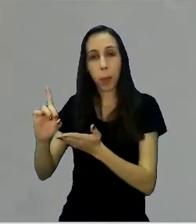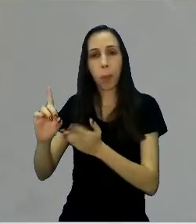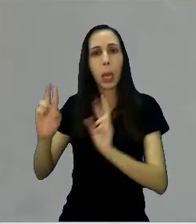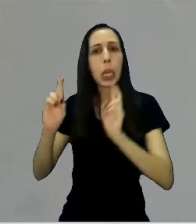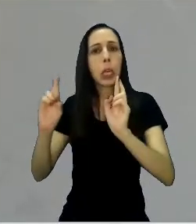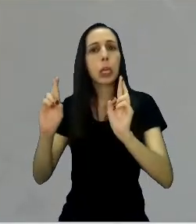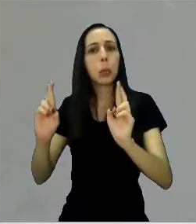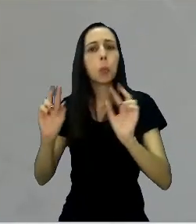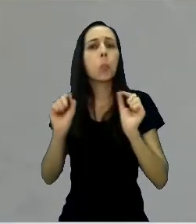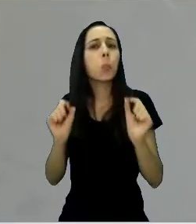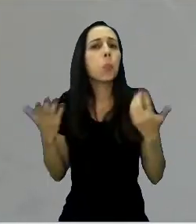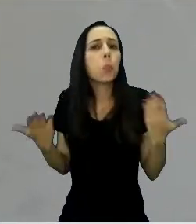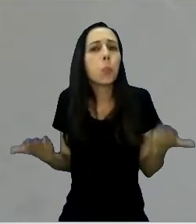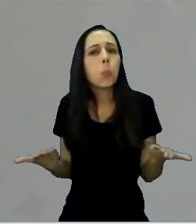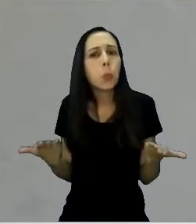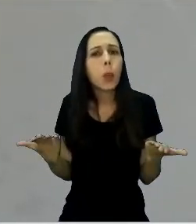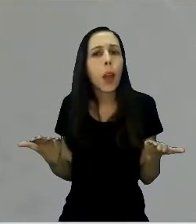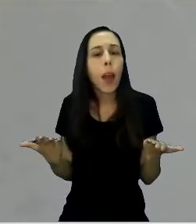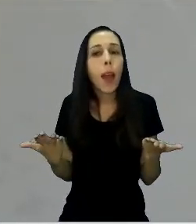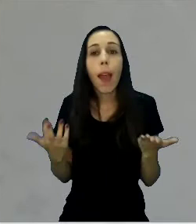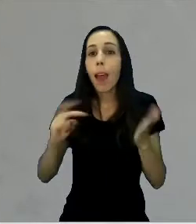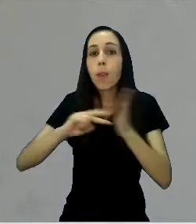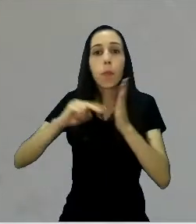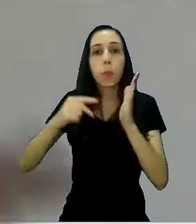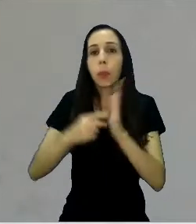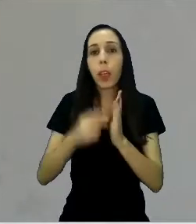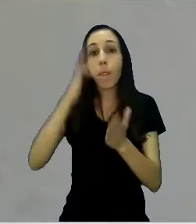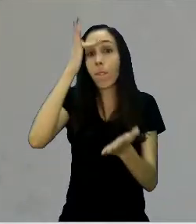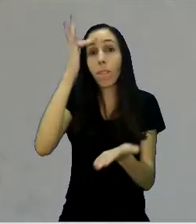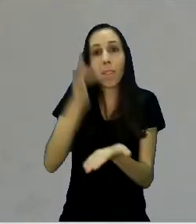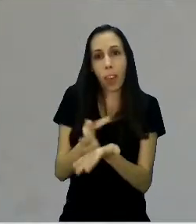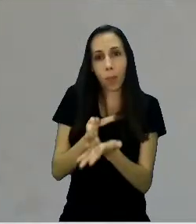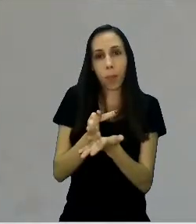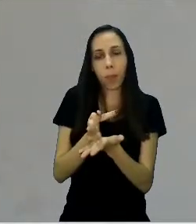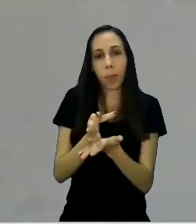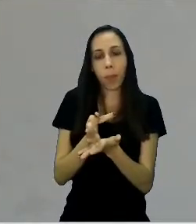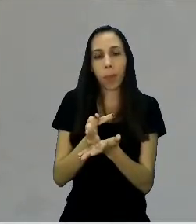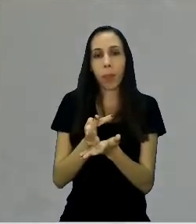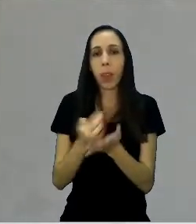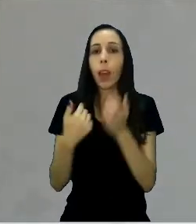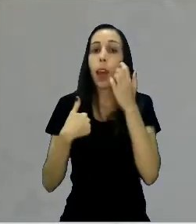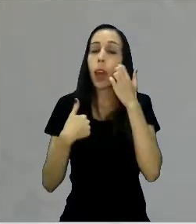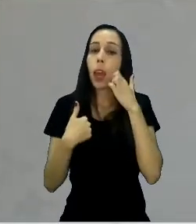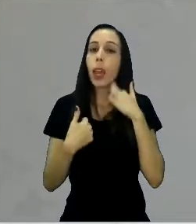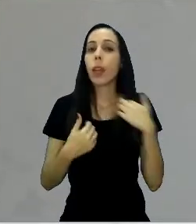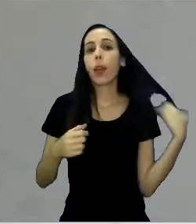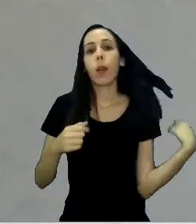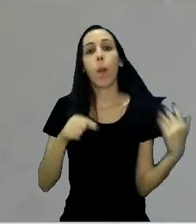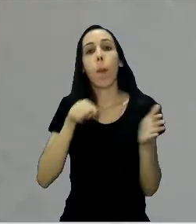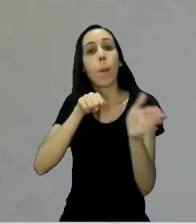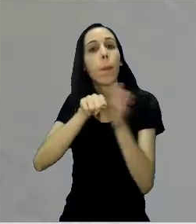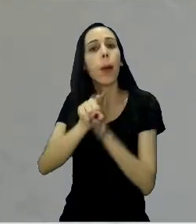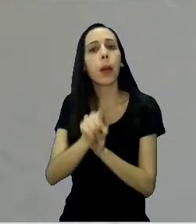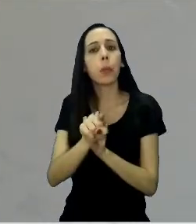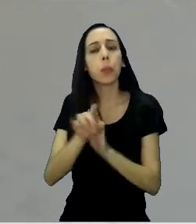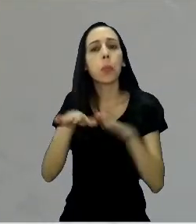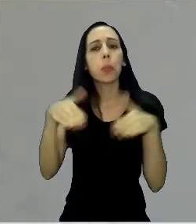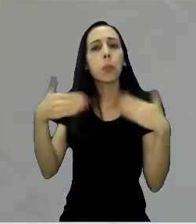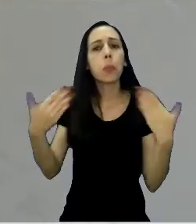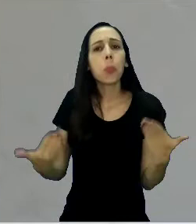Na Bíblia, esperança equivale à fé. E eu faço uma